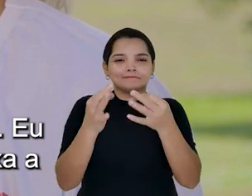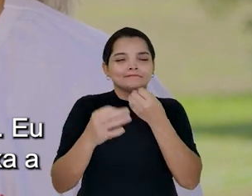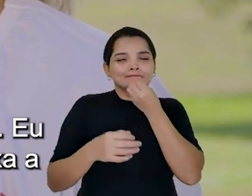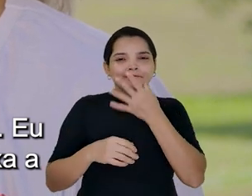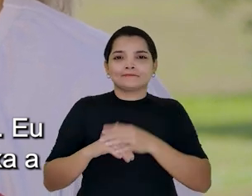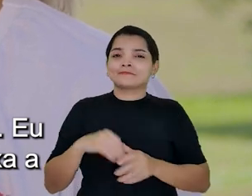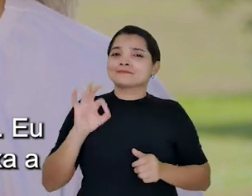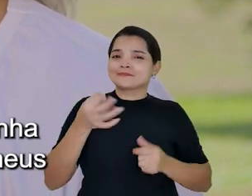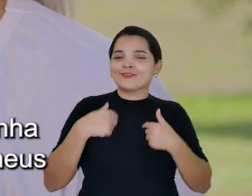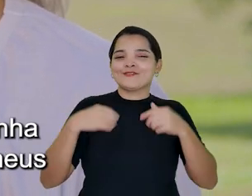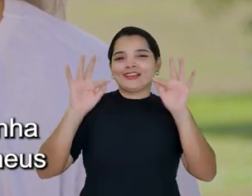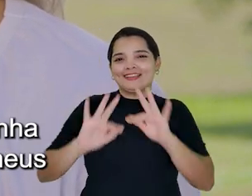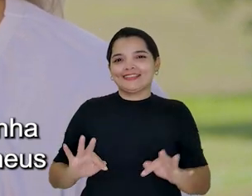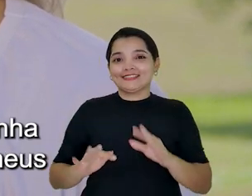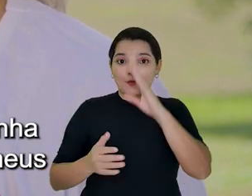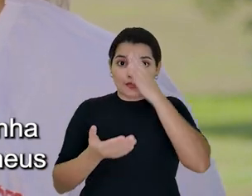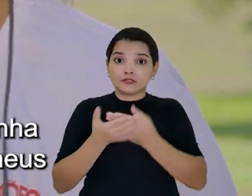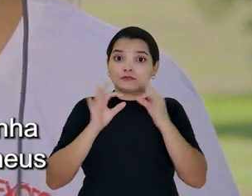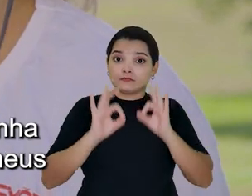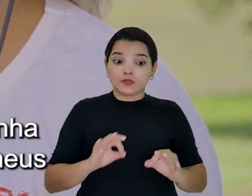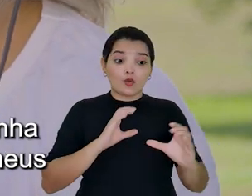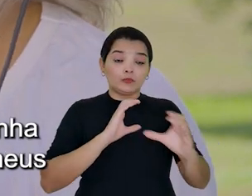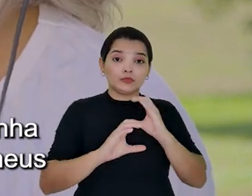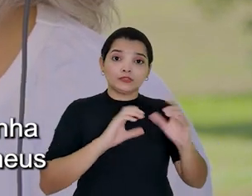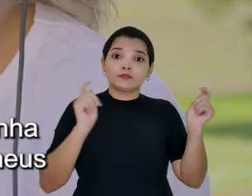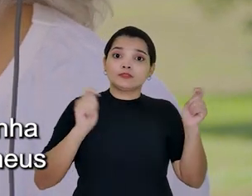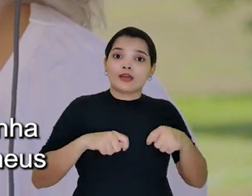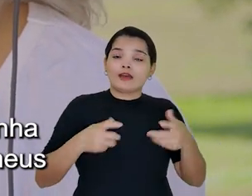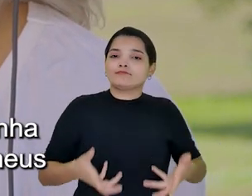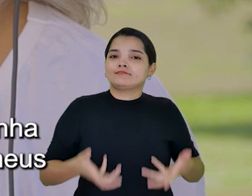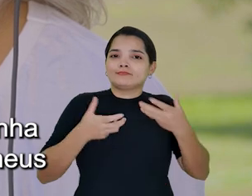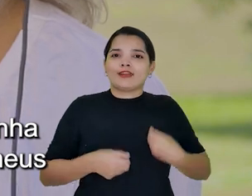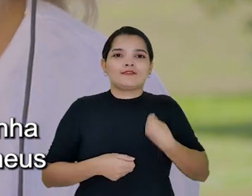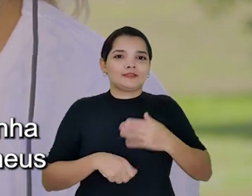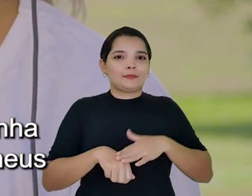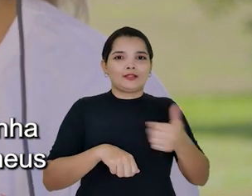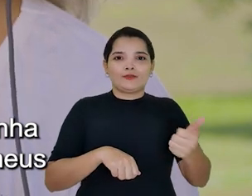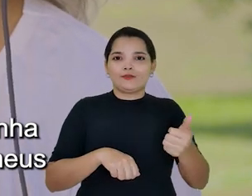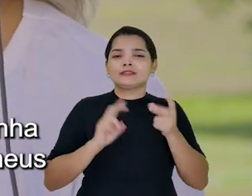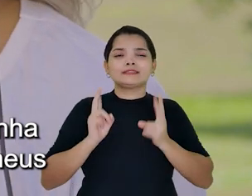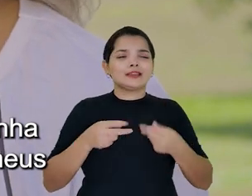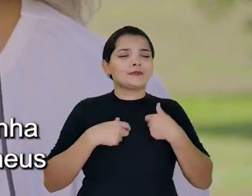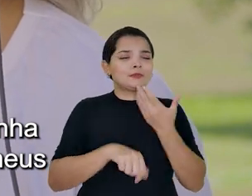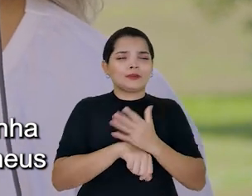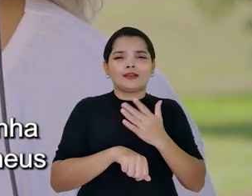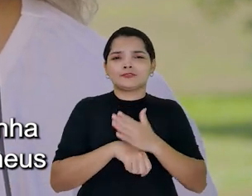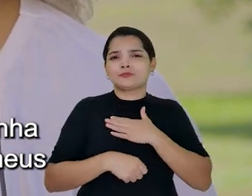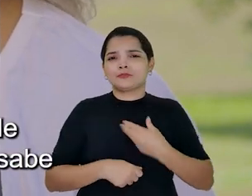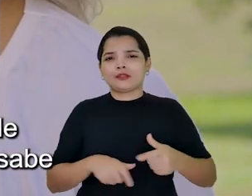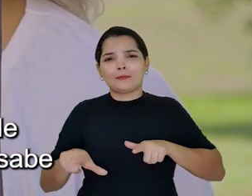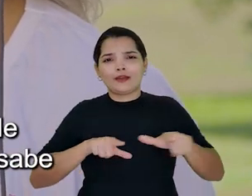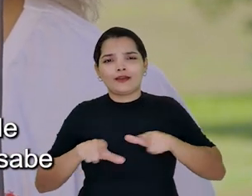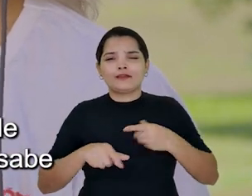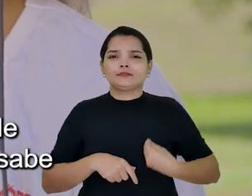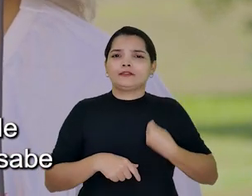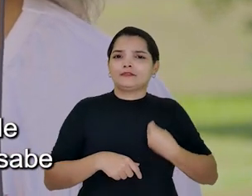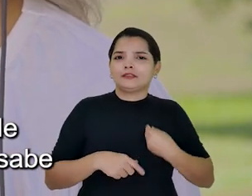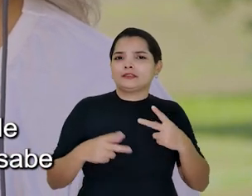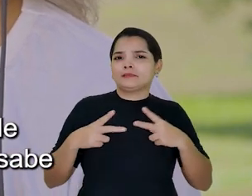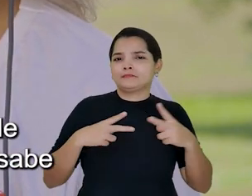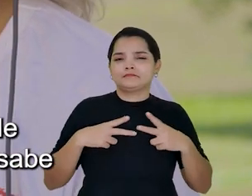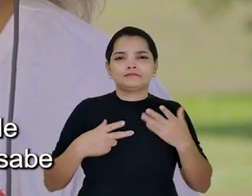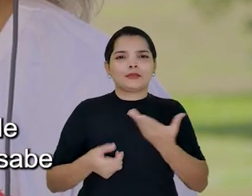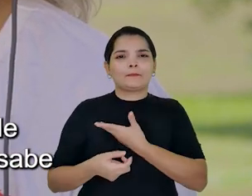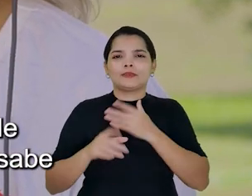fato ação deixar vida melhor eu eu coloco isso em prática na minha vida no trabalho com a minha família com meus amigos eu